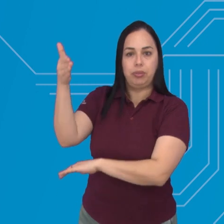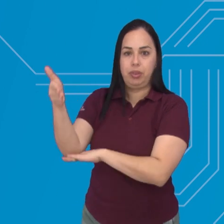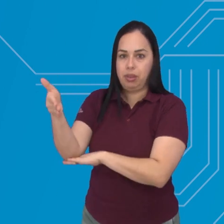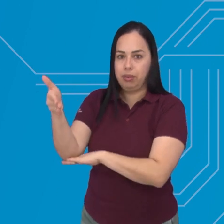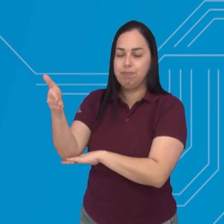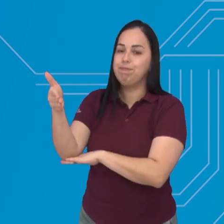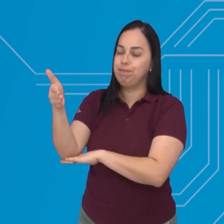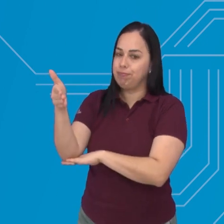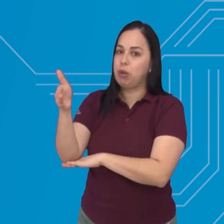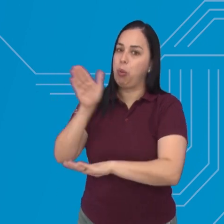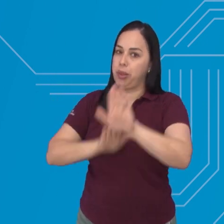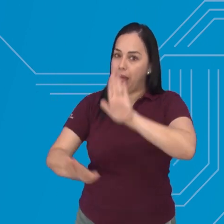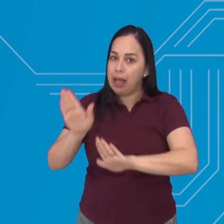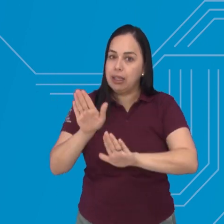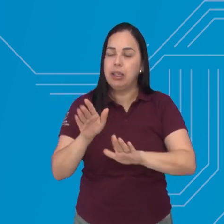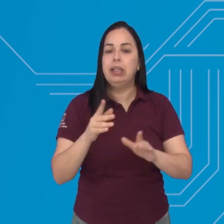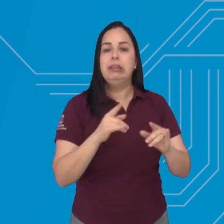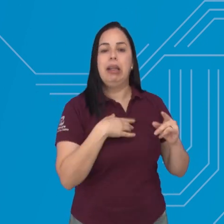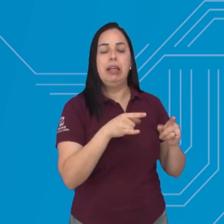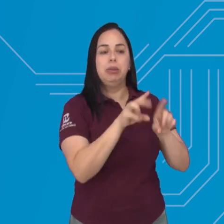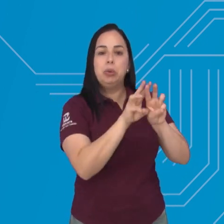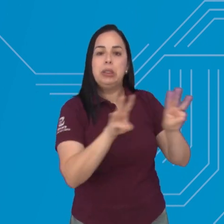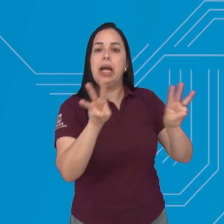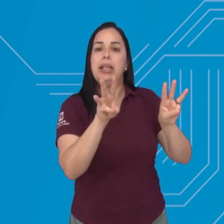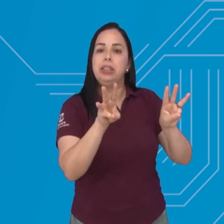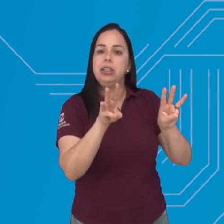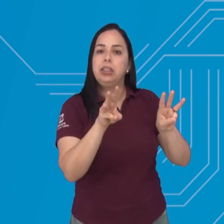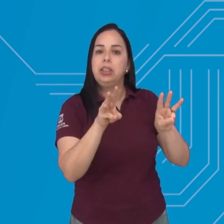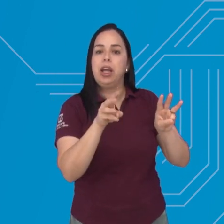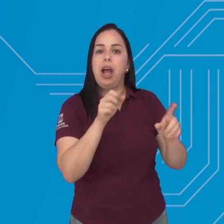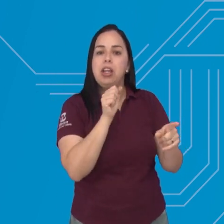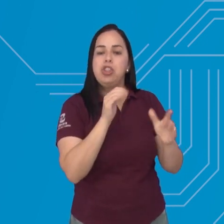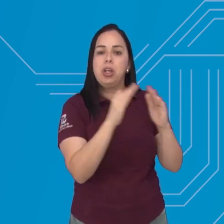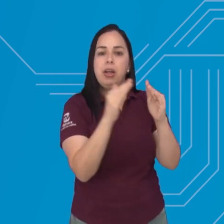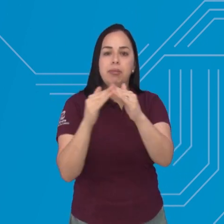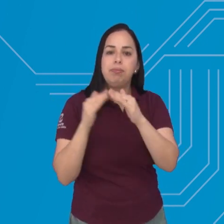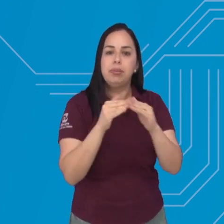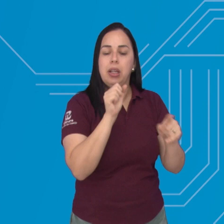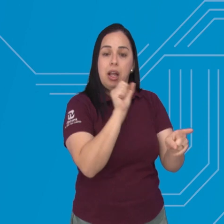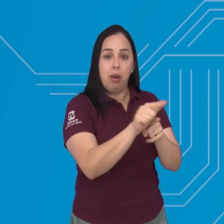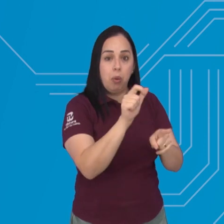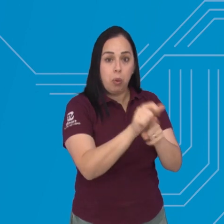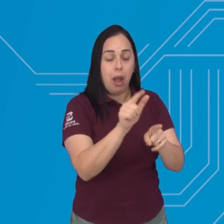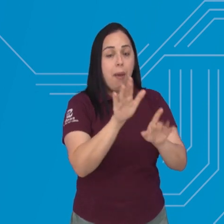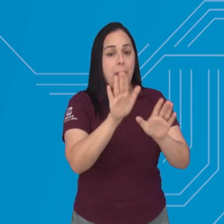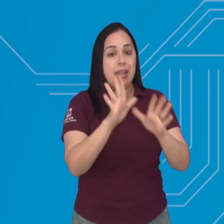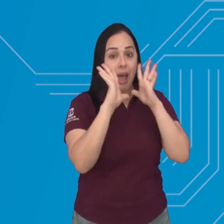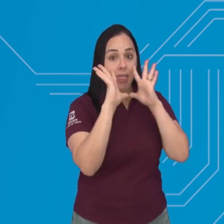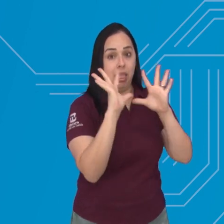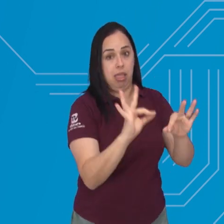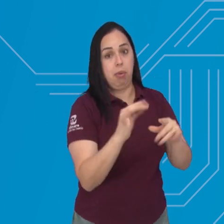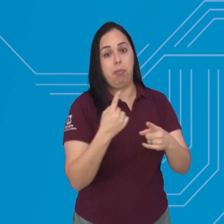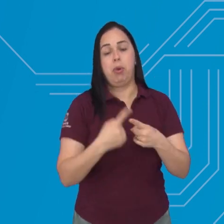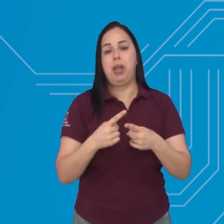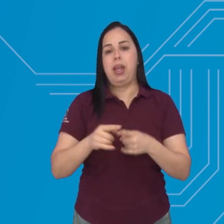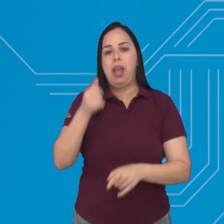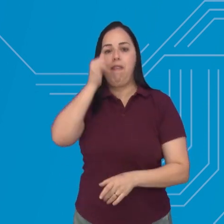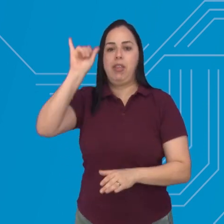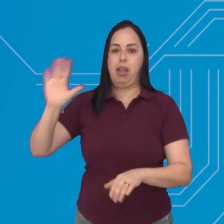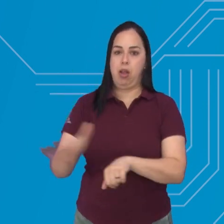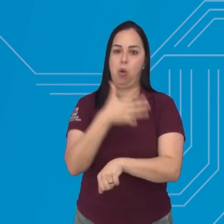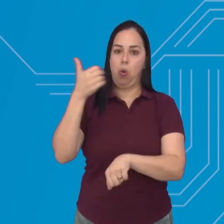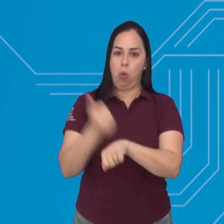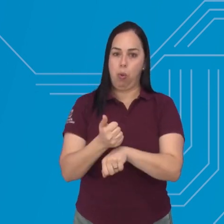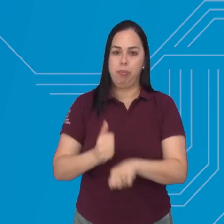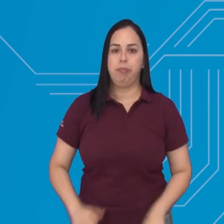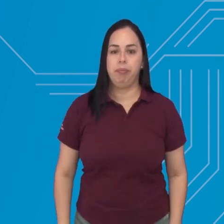Hoje existem muitos sites e aplicativos de reserva, mas isso também pede atenção para não cair em golpes ou alugar uma casa que não era